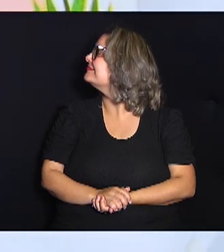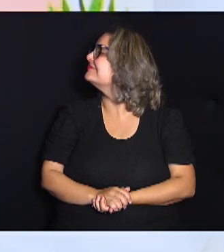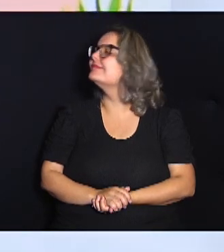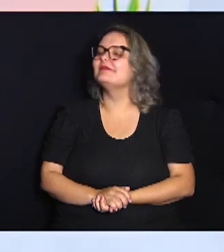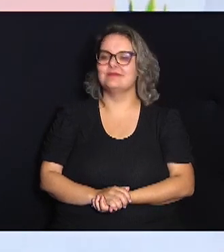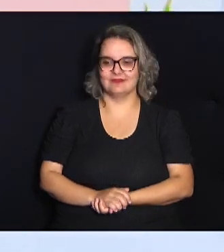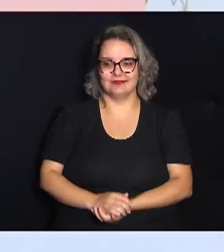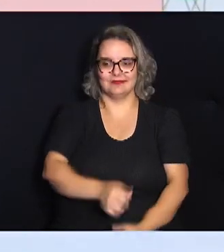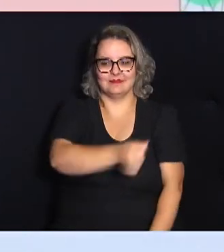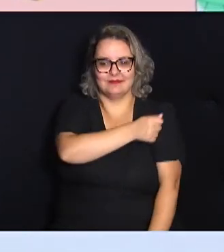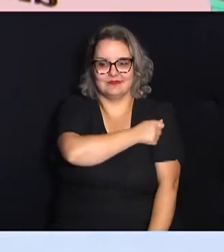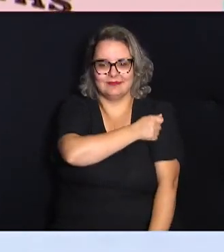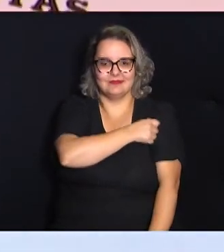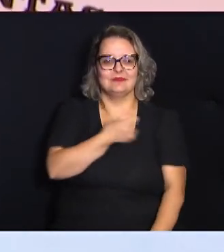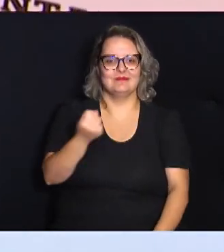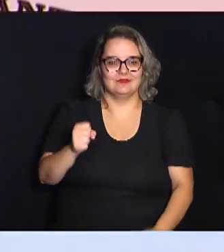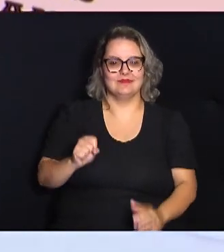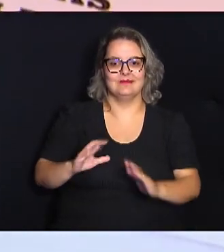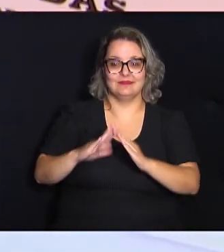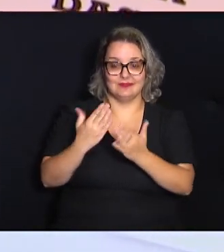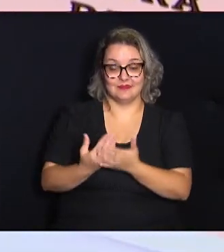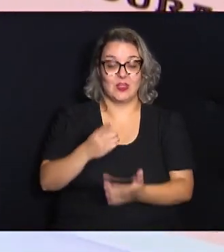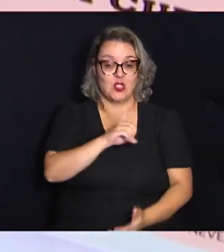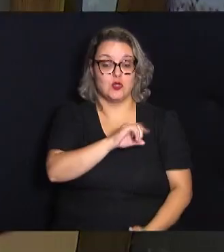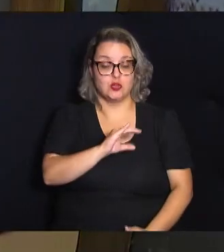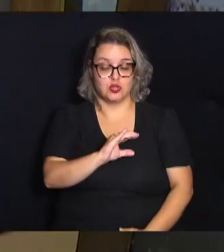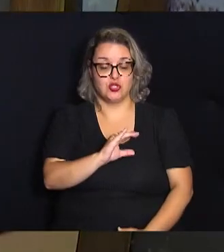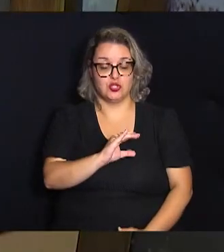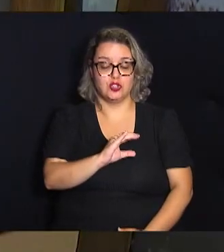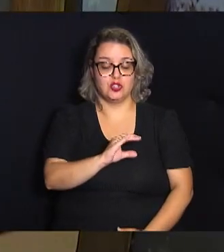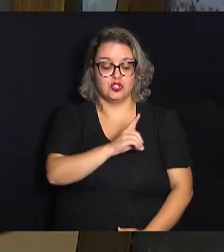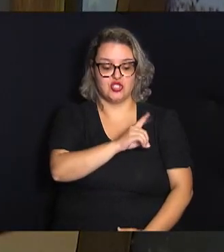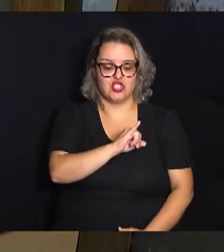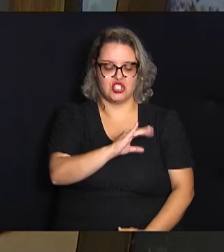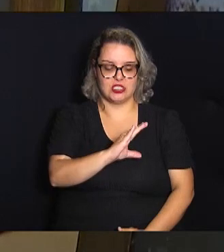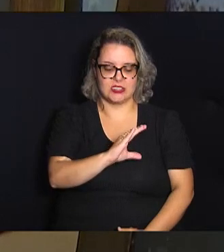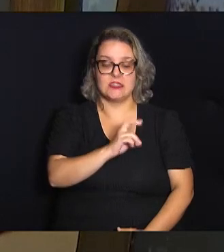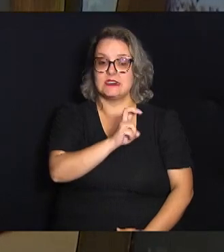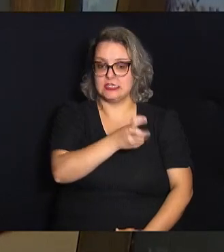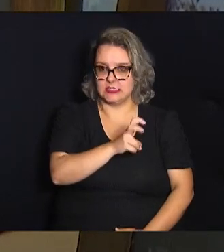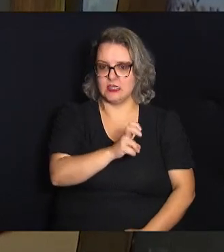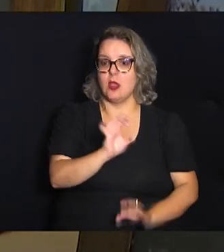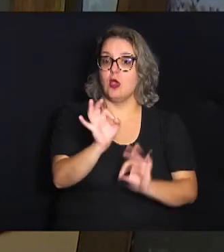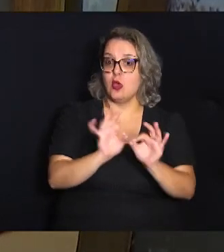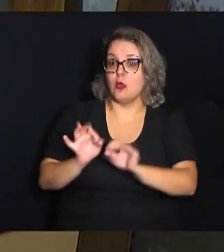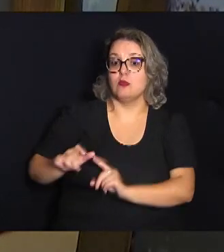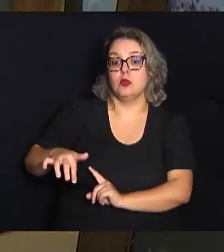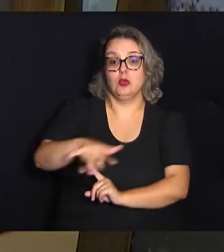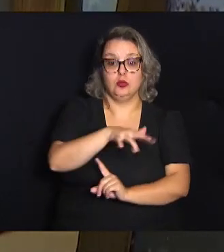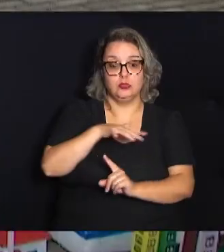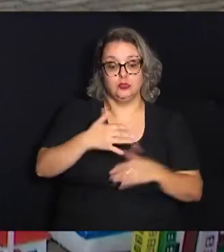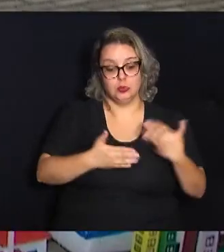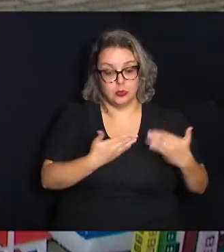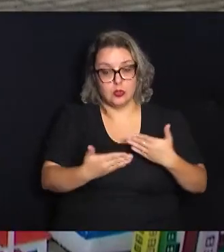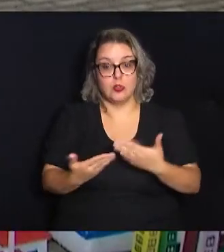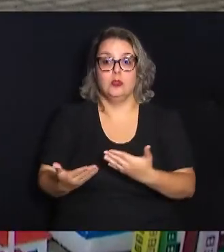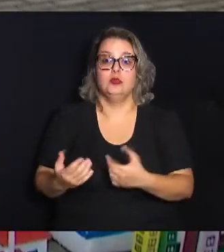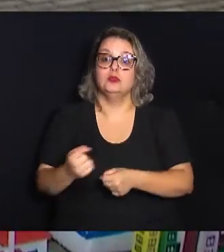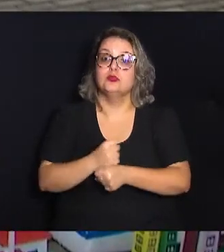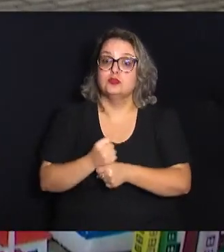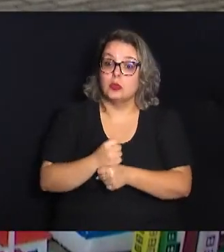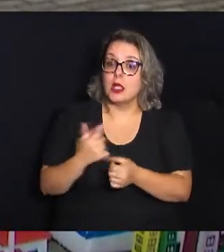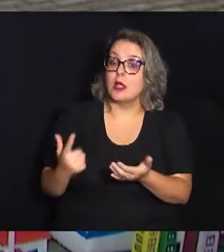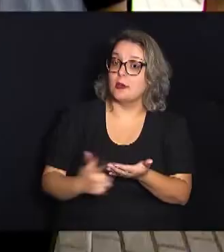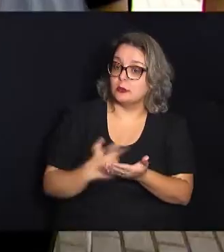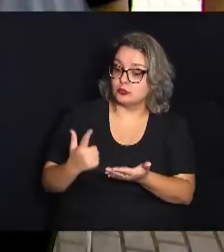Alunos de 8 escolas da região do DIC 5 desenvolveram projetos ligados ao meio ambiente ao longo do ano letivo, que